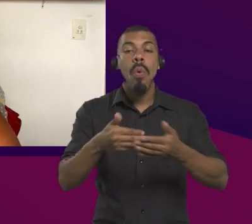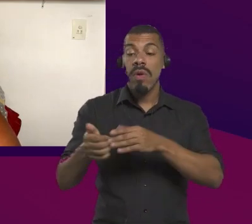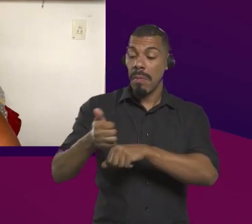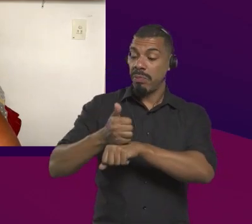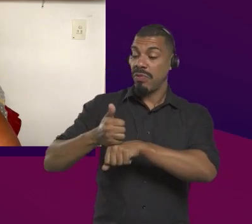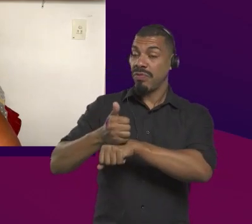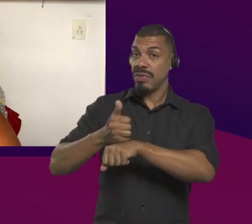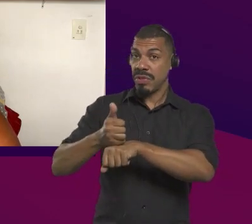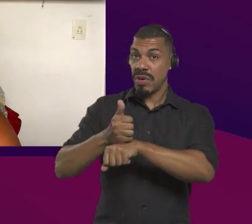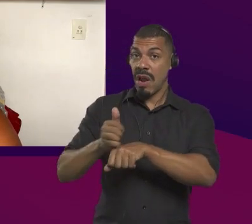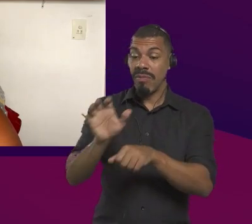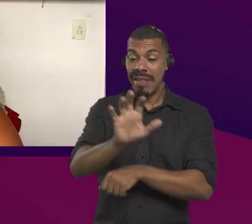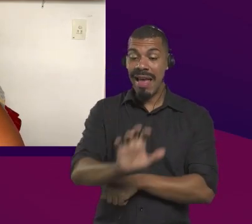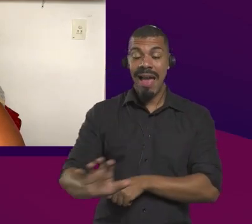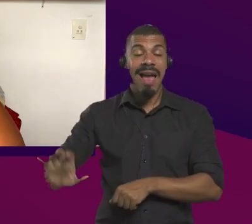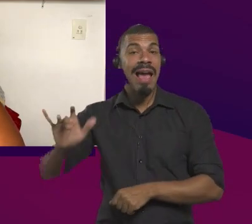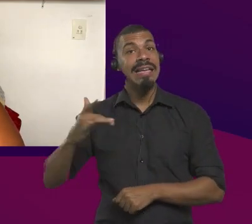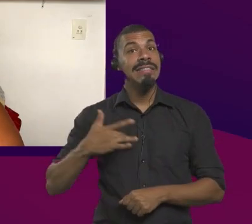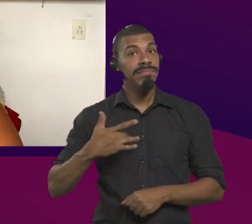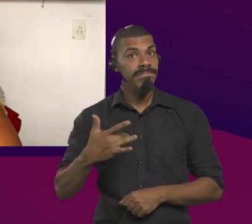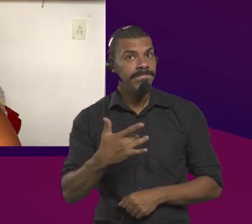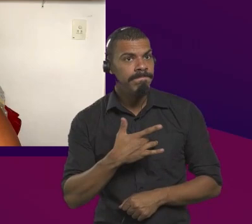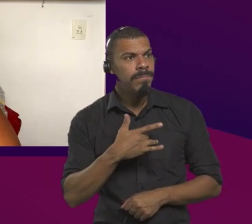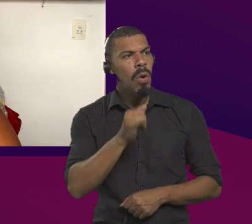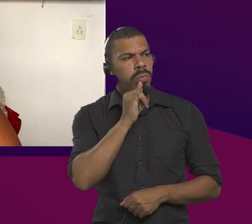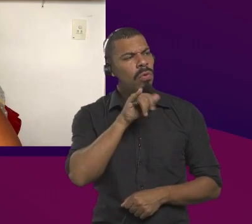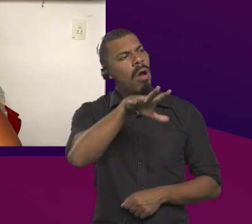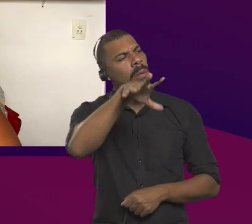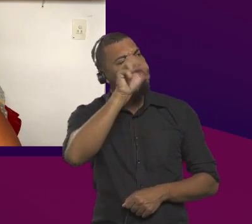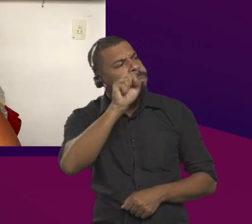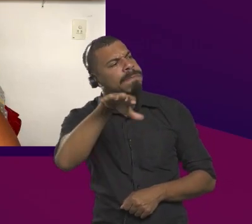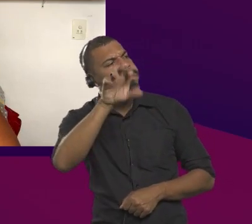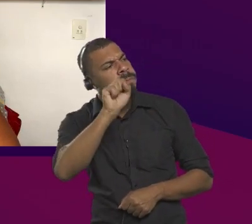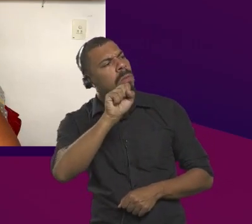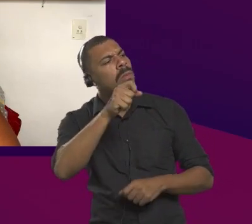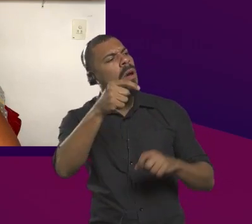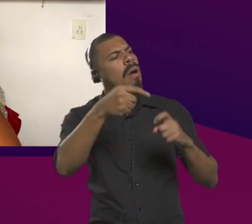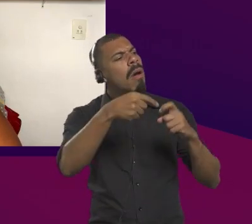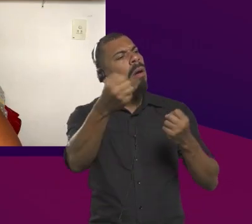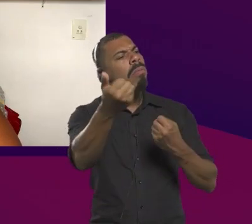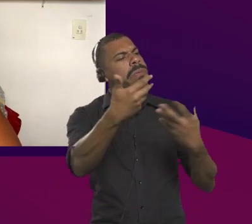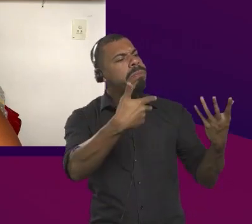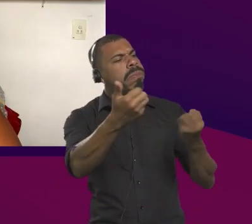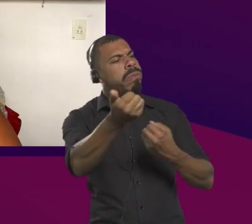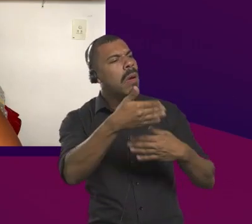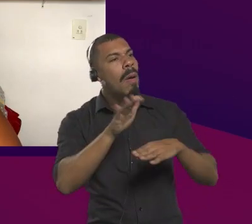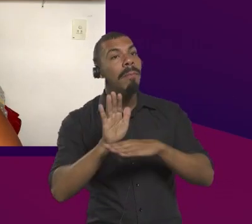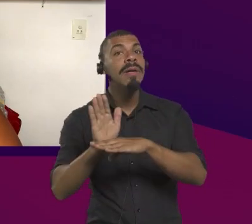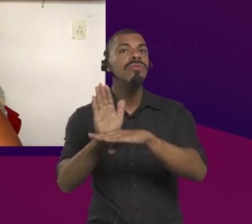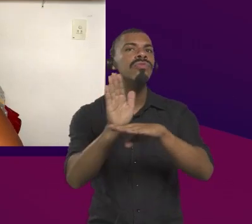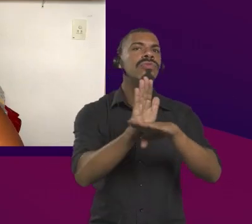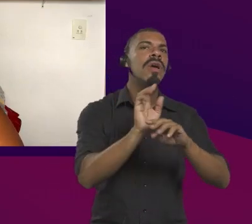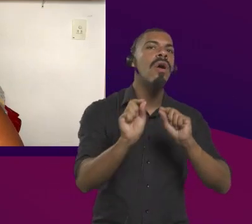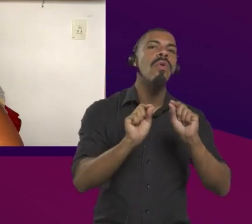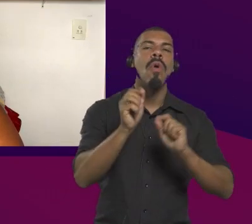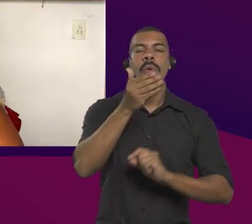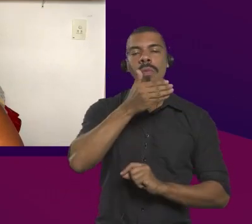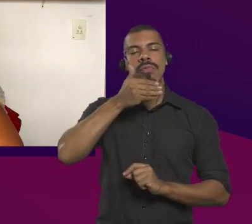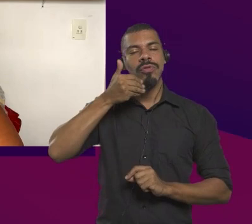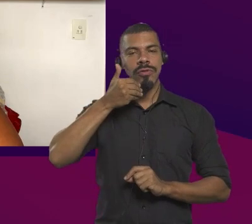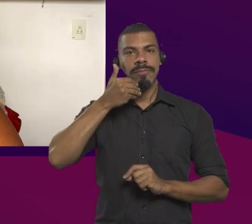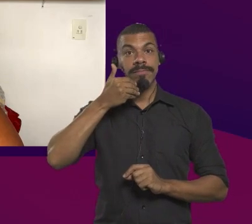saúde, né? Escutar a queixa óbvia da pessoa que procura, mas também ajudá-la a entender quais são as